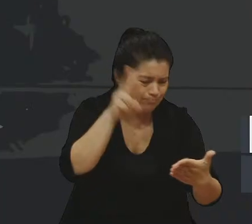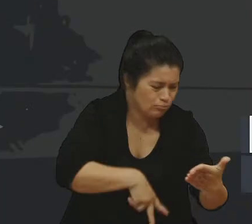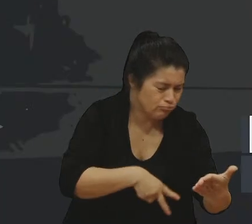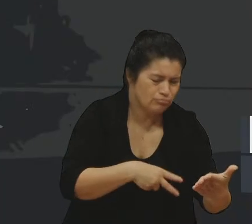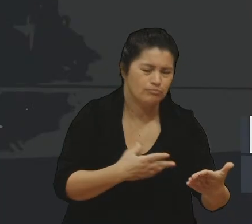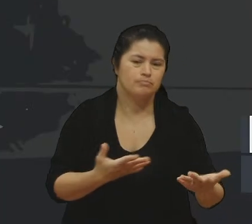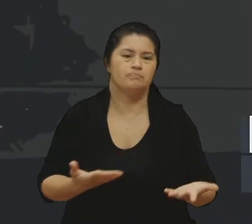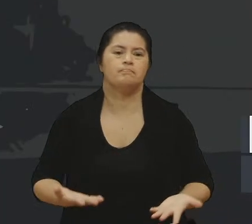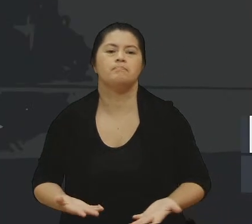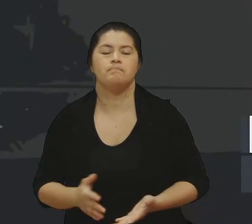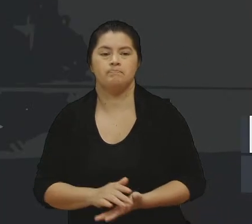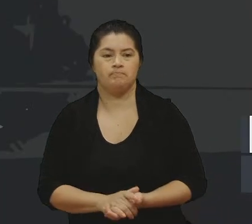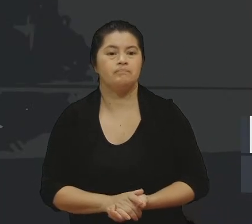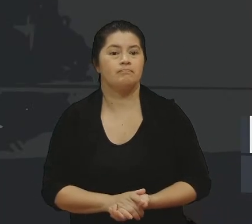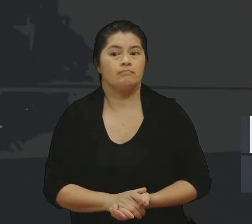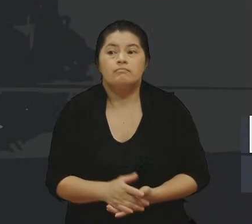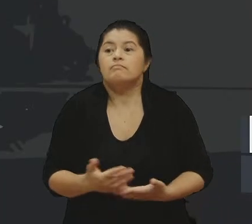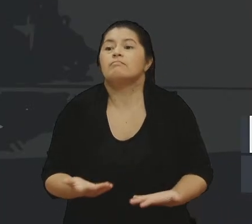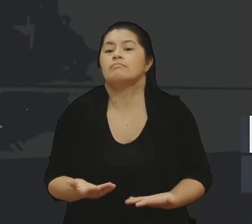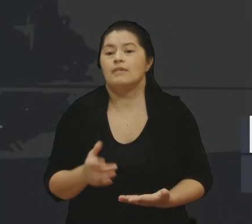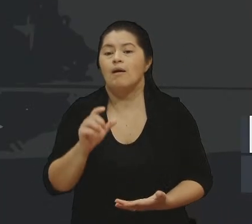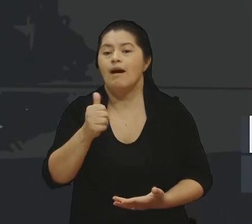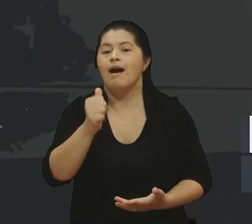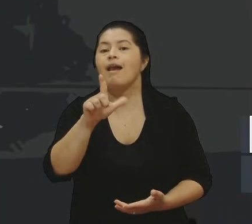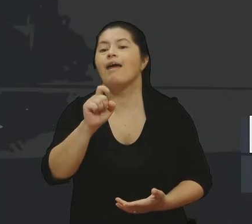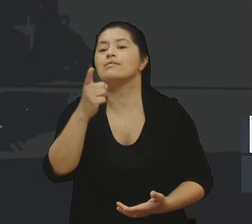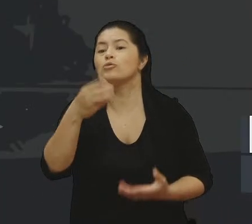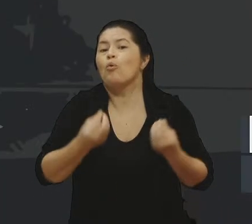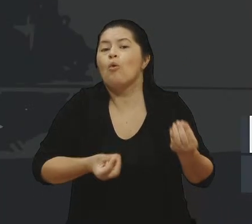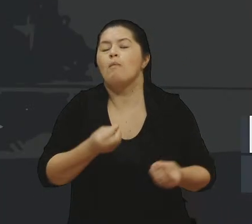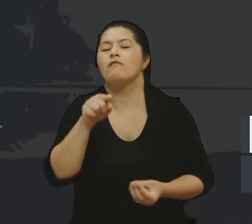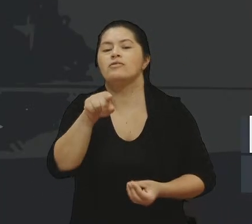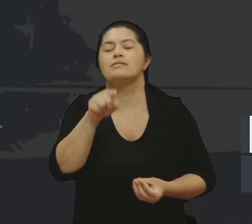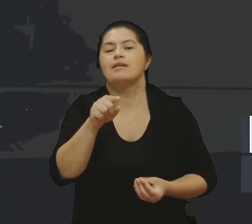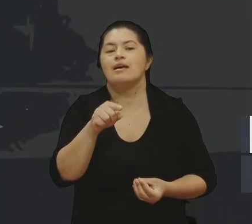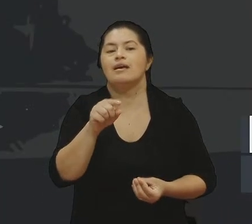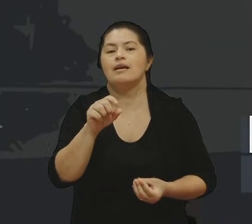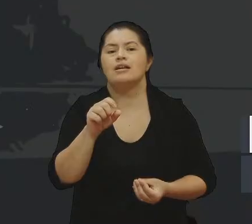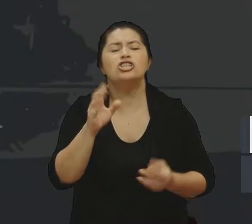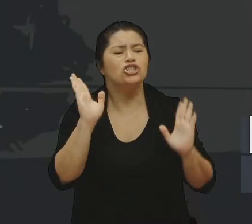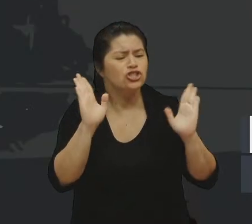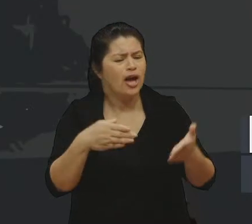E aí vocês vão pedir, tá, Alex, mas como assim que aconteceu, cara? Tu já estava na Tudo em Grãos, tu...